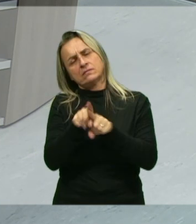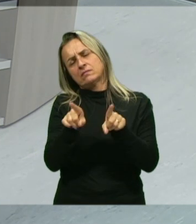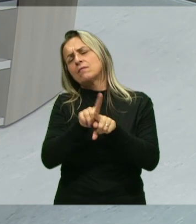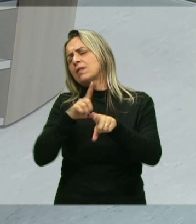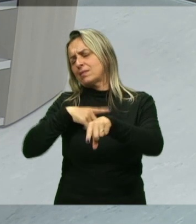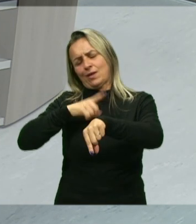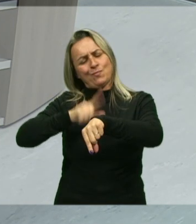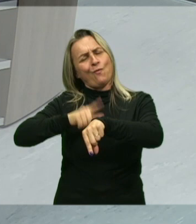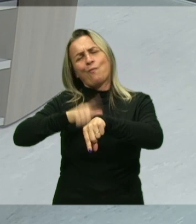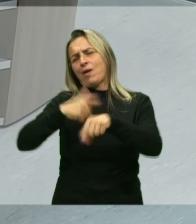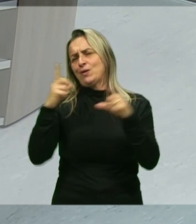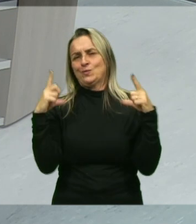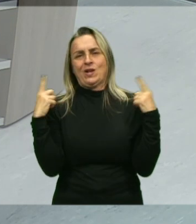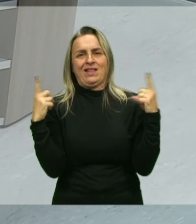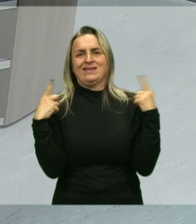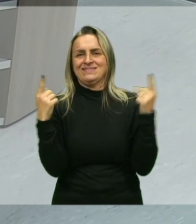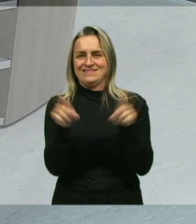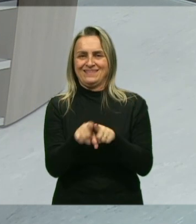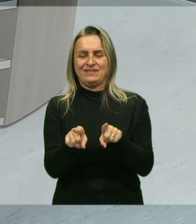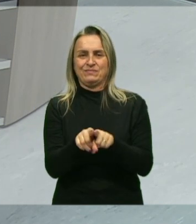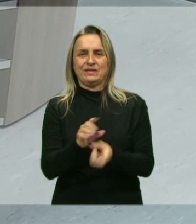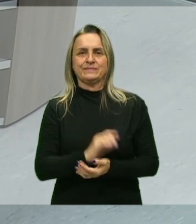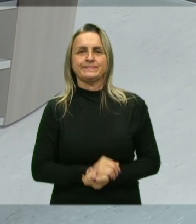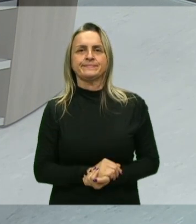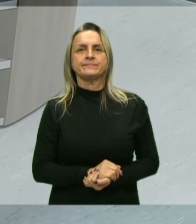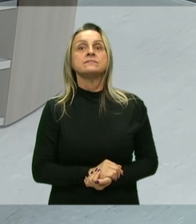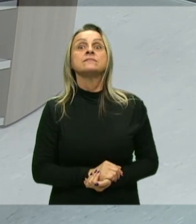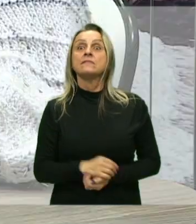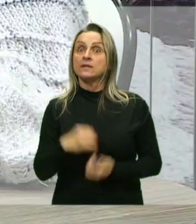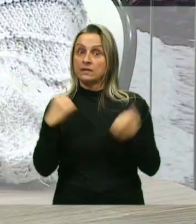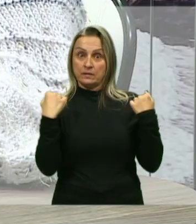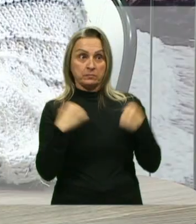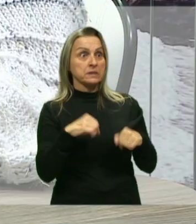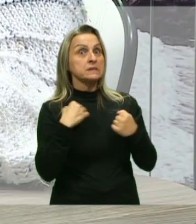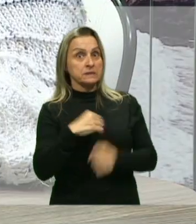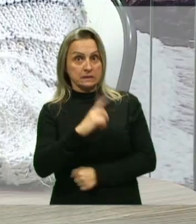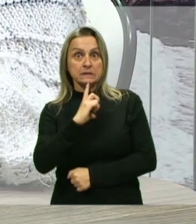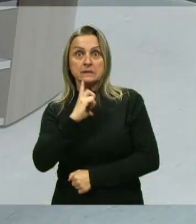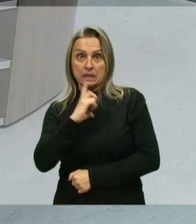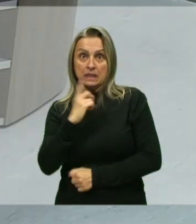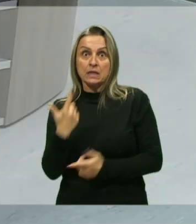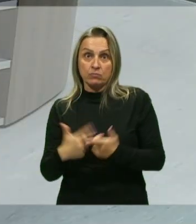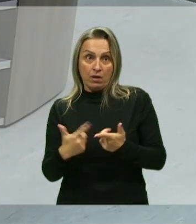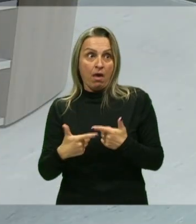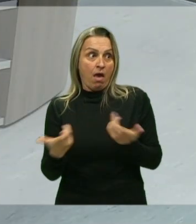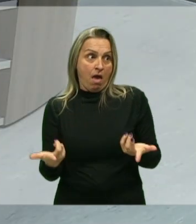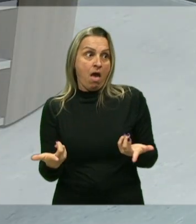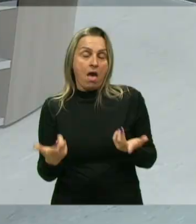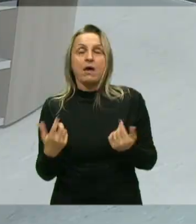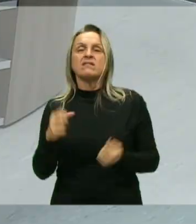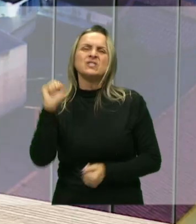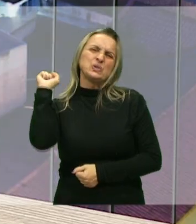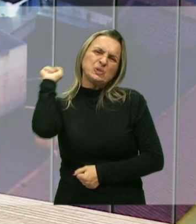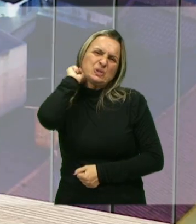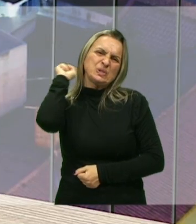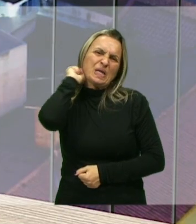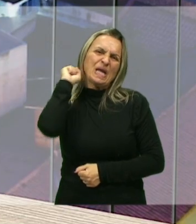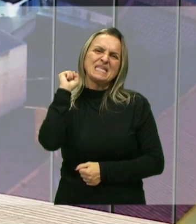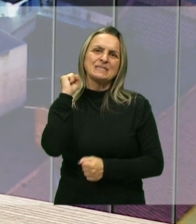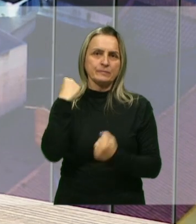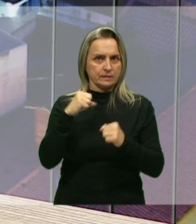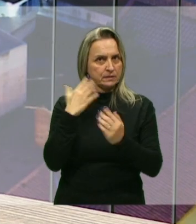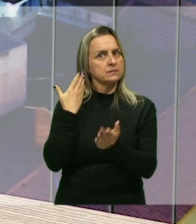momentos dela de lazer. E precisa ter, né? Porque é um ser vivo, né? Ela precisa tirar o estresse dela, né? Às vezes eu chego de